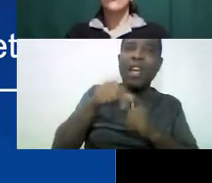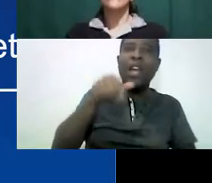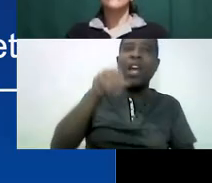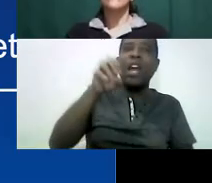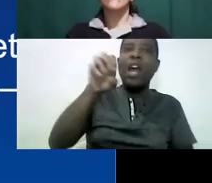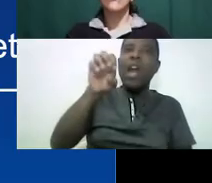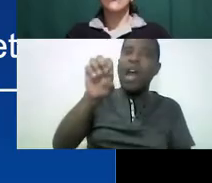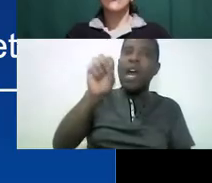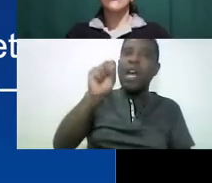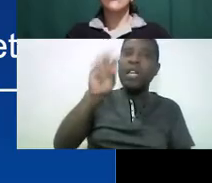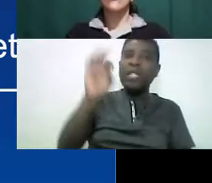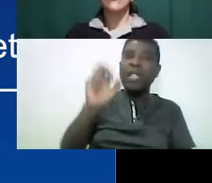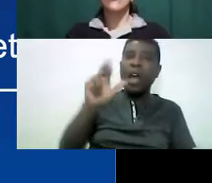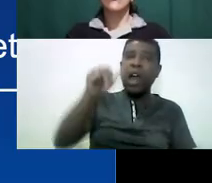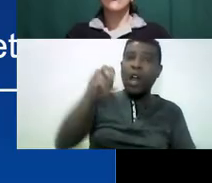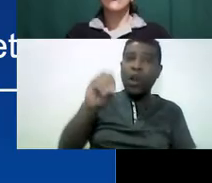esternocleidomastoide, tá?